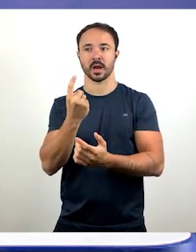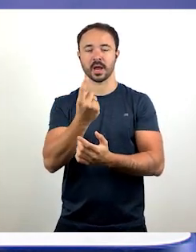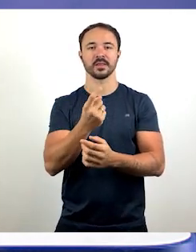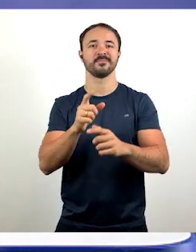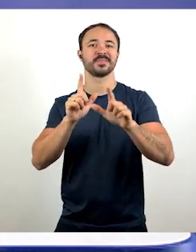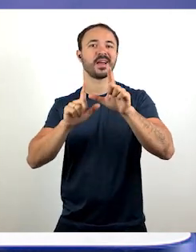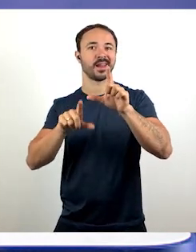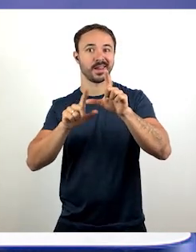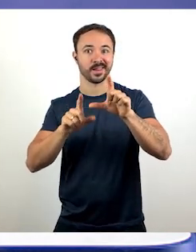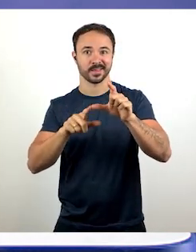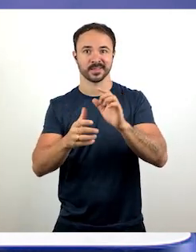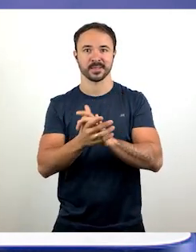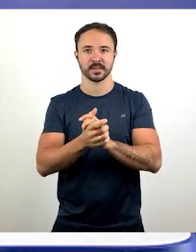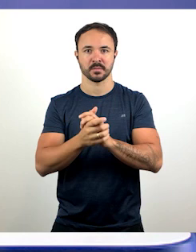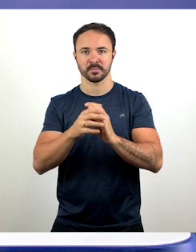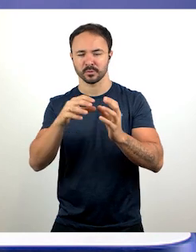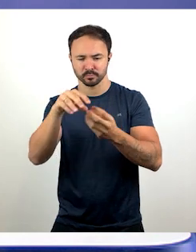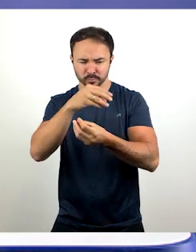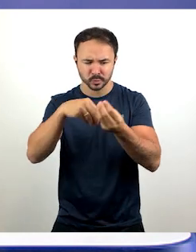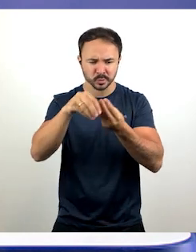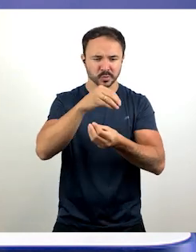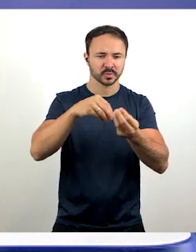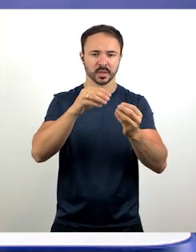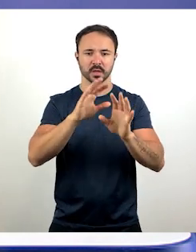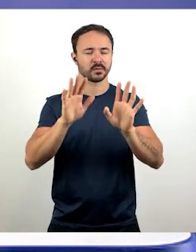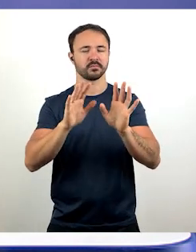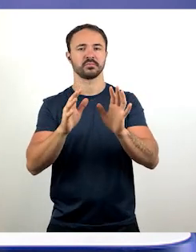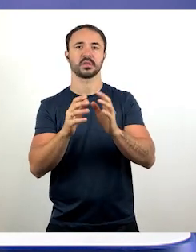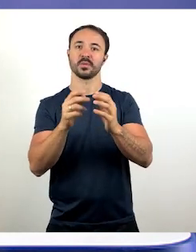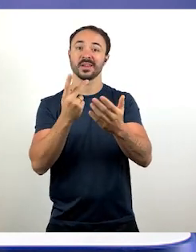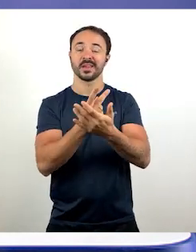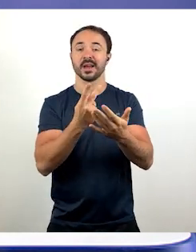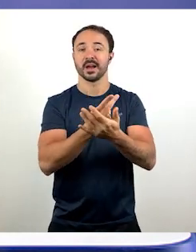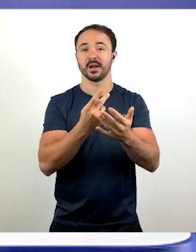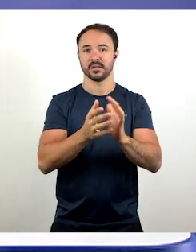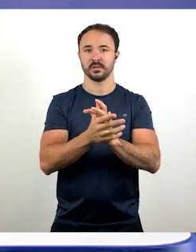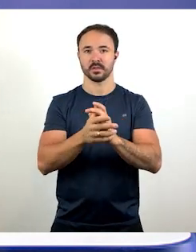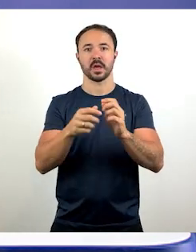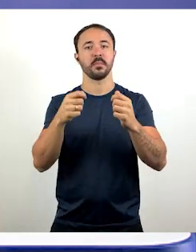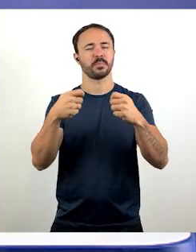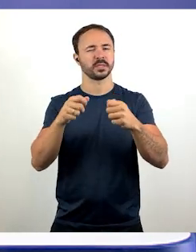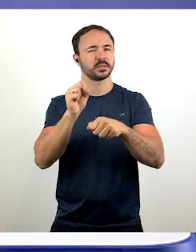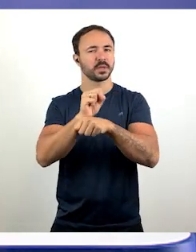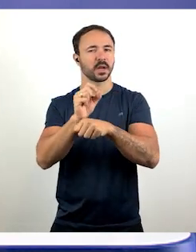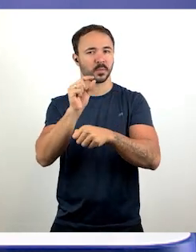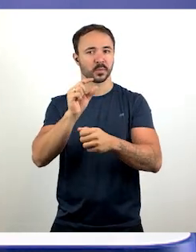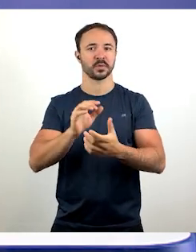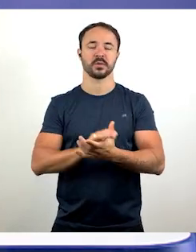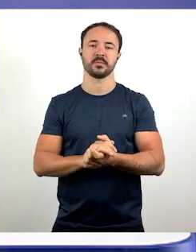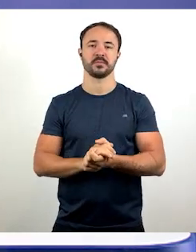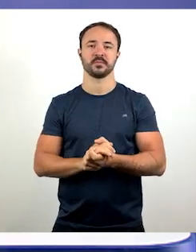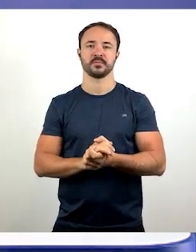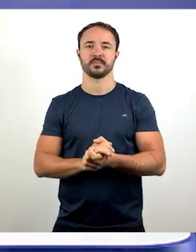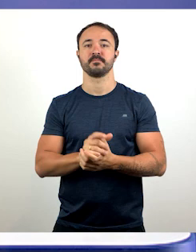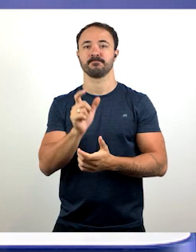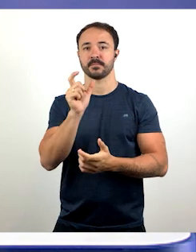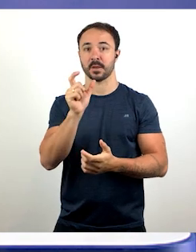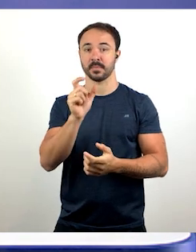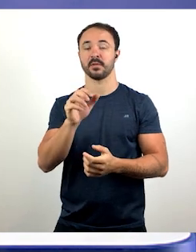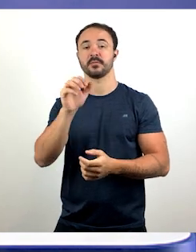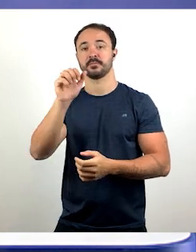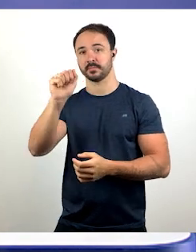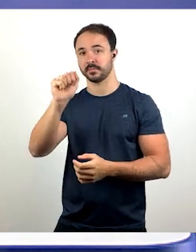possa fazer a diferença e essas letras não se misturem, fazendo com que o código saia errado. Então a palavra amigo fica desta